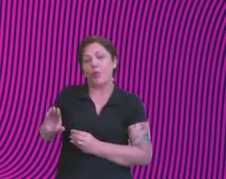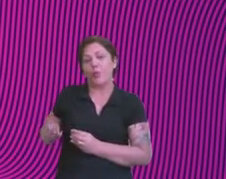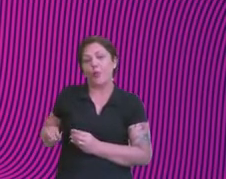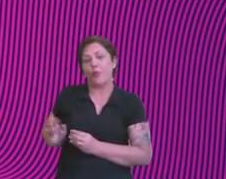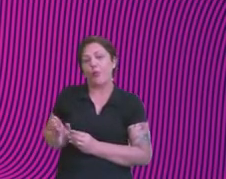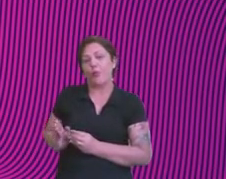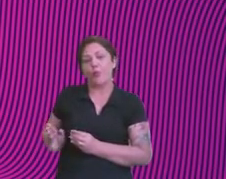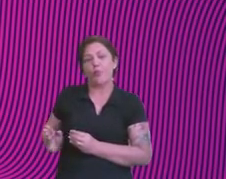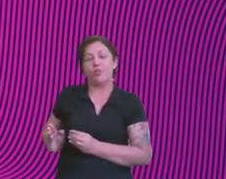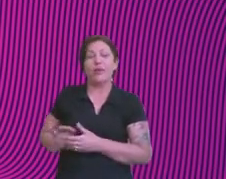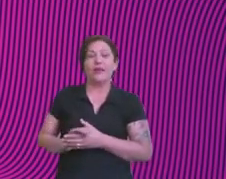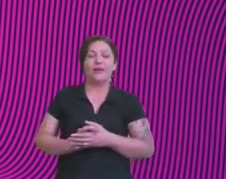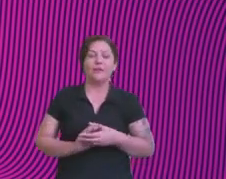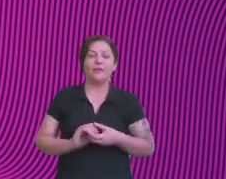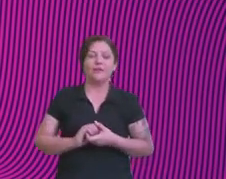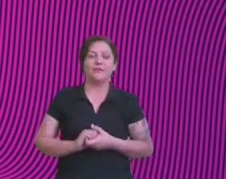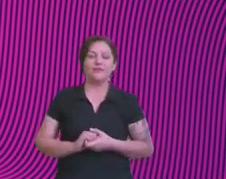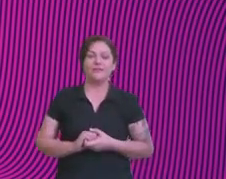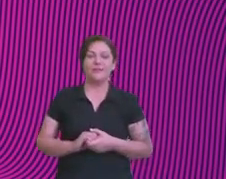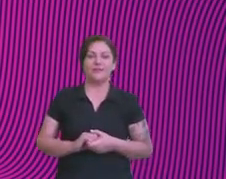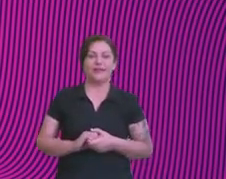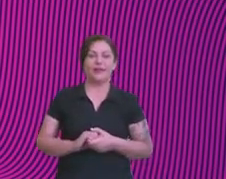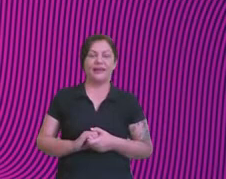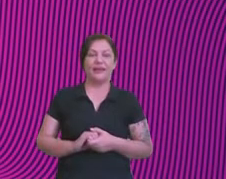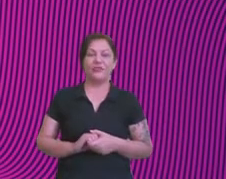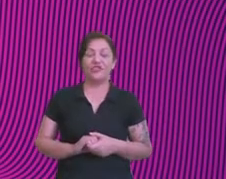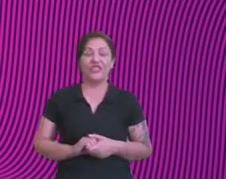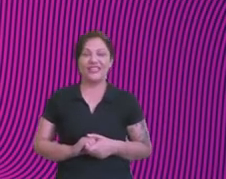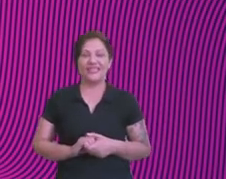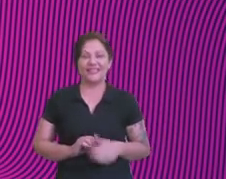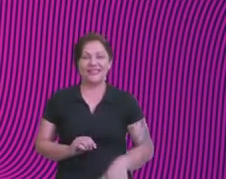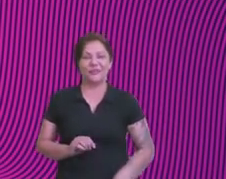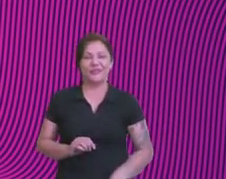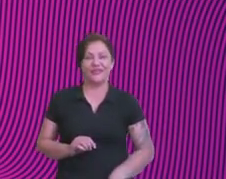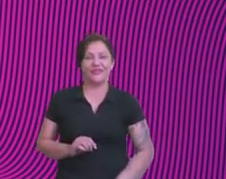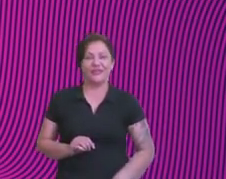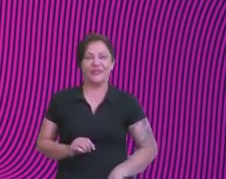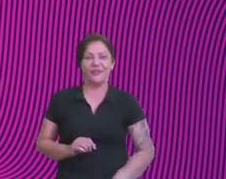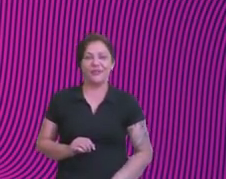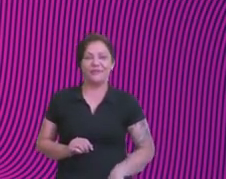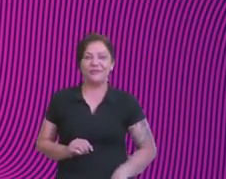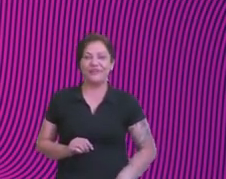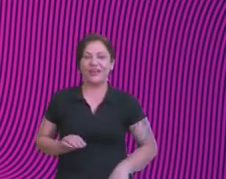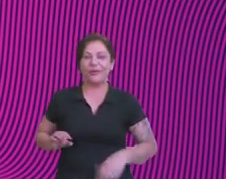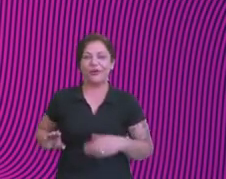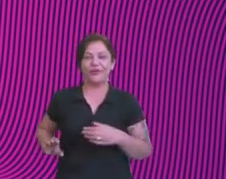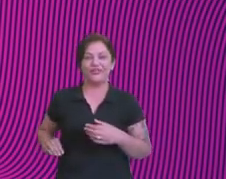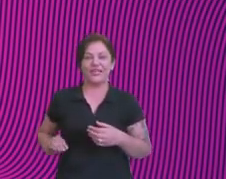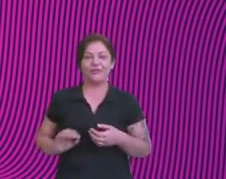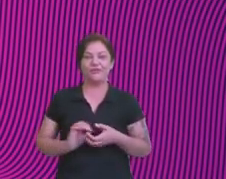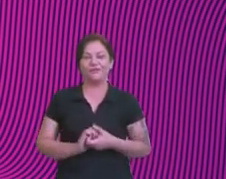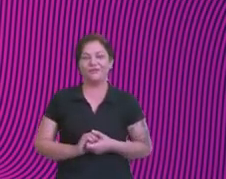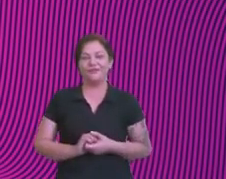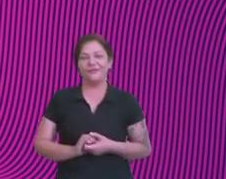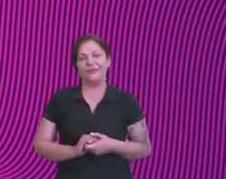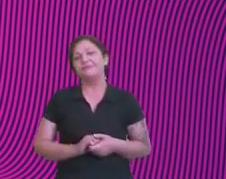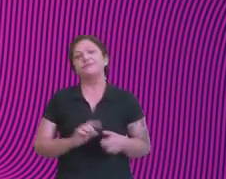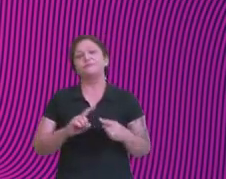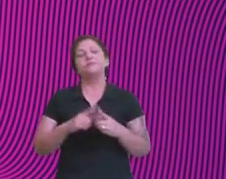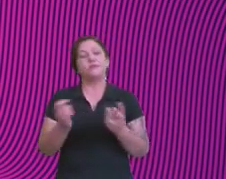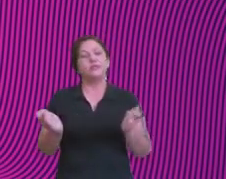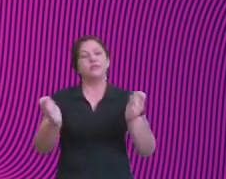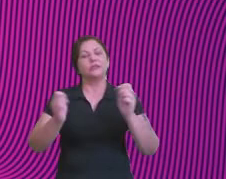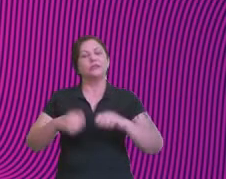critério para ser submetidos a procedimento curativo cirúrgico, a gente tem como oferecer o tratamento